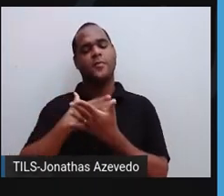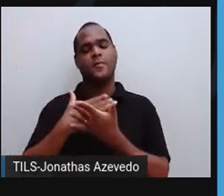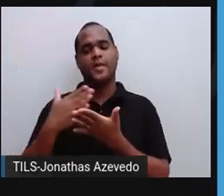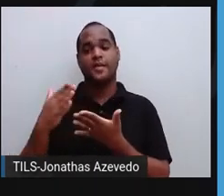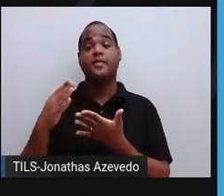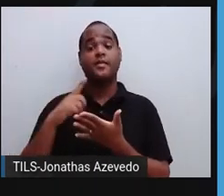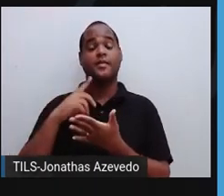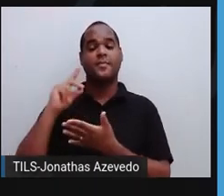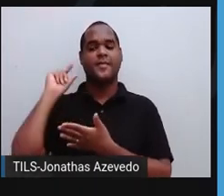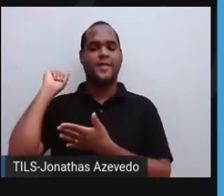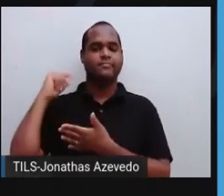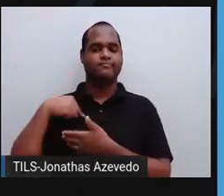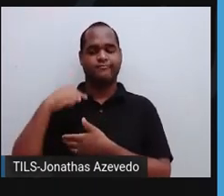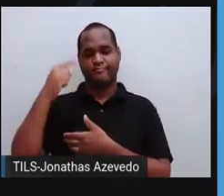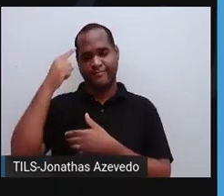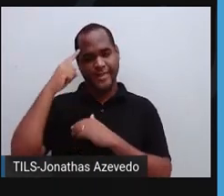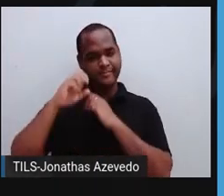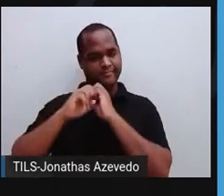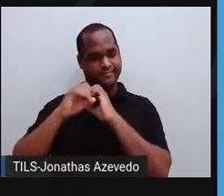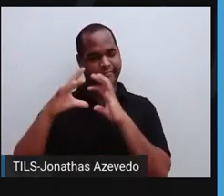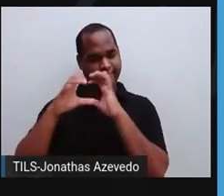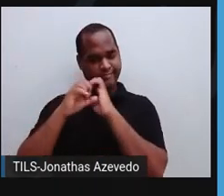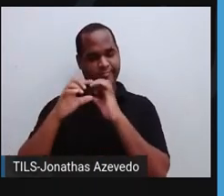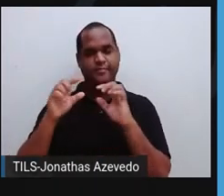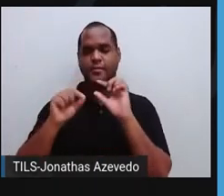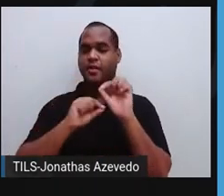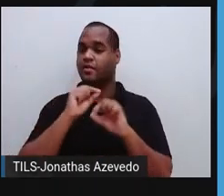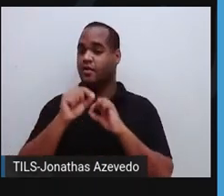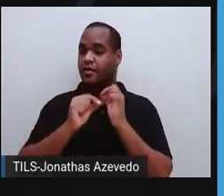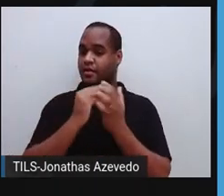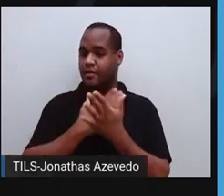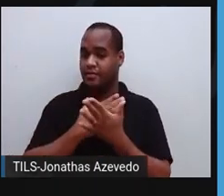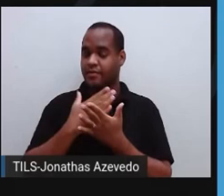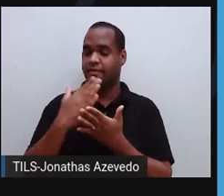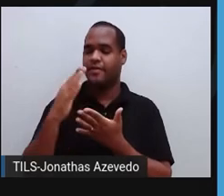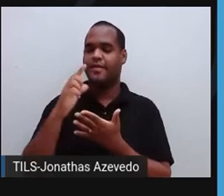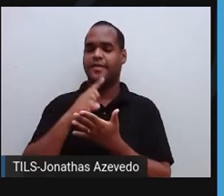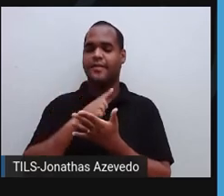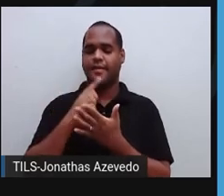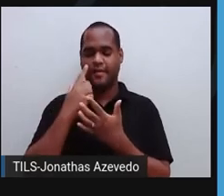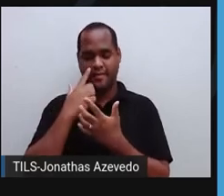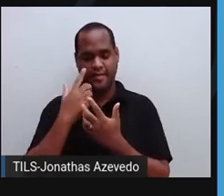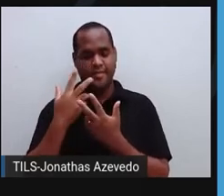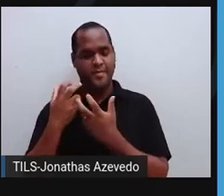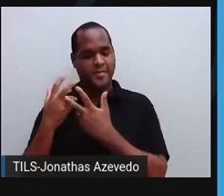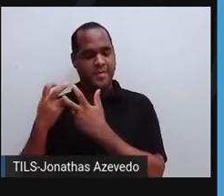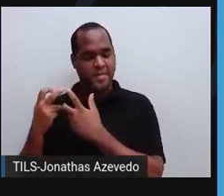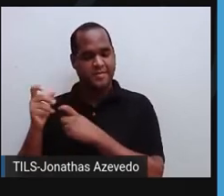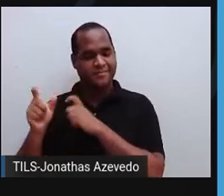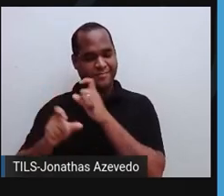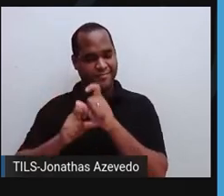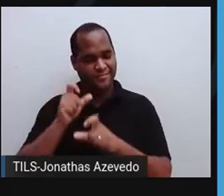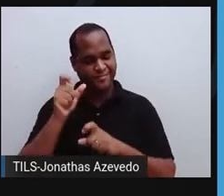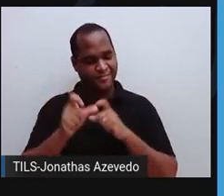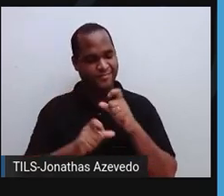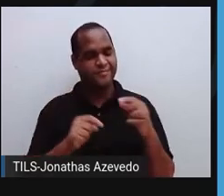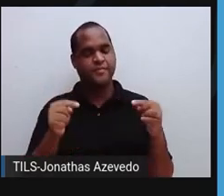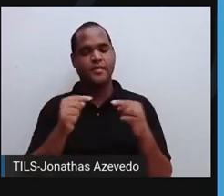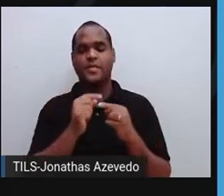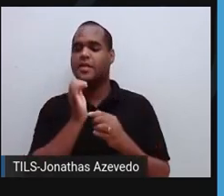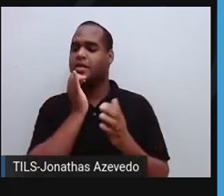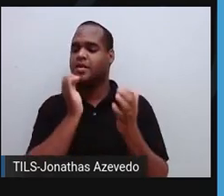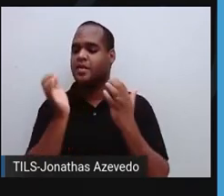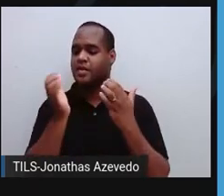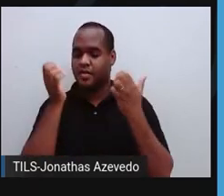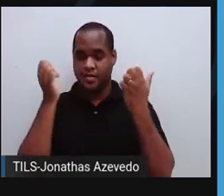As ideias evolucionistas, elas começaram há muito tempo observando, inclusive, seres humanos. Observavam, por exemplo, que